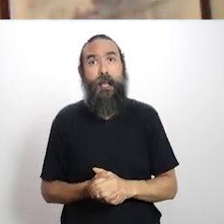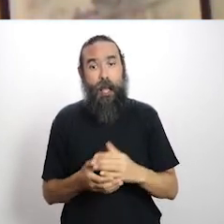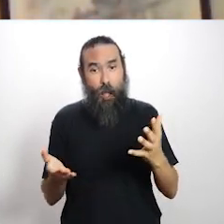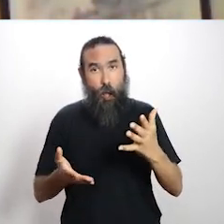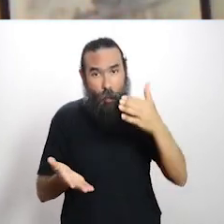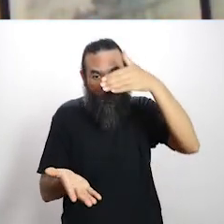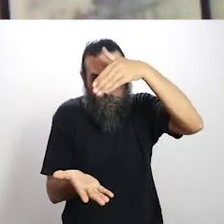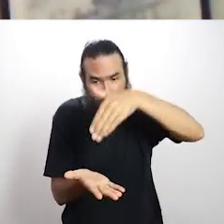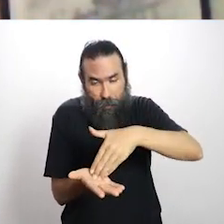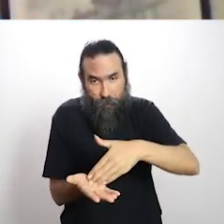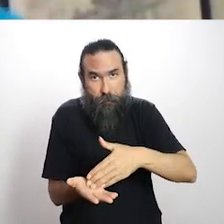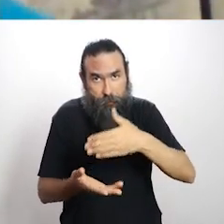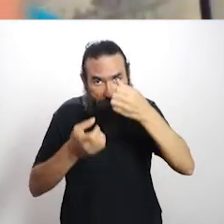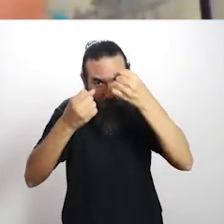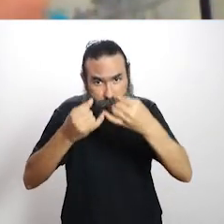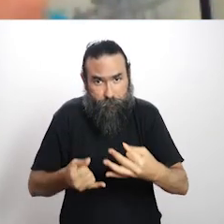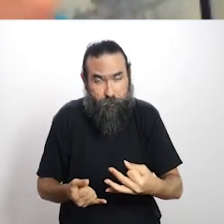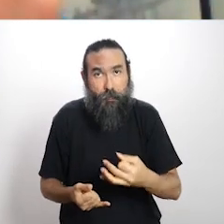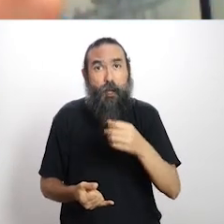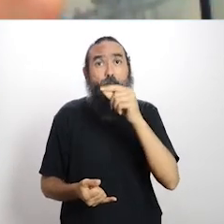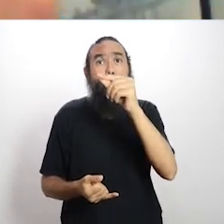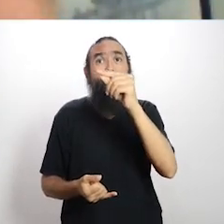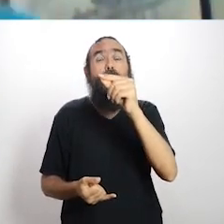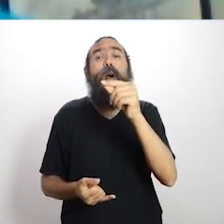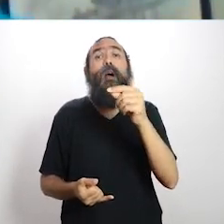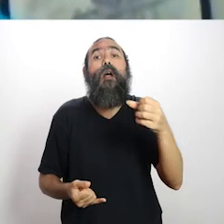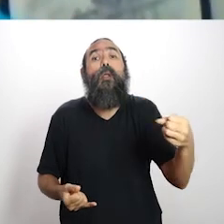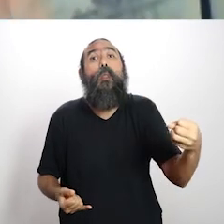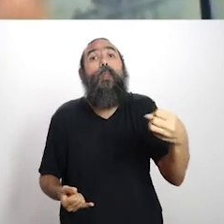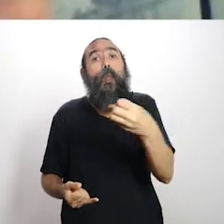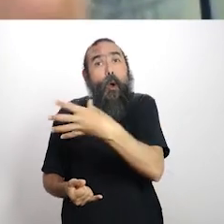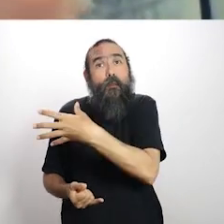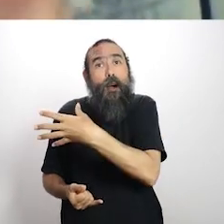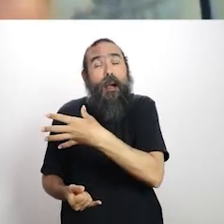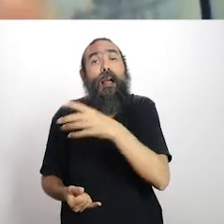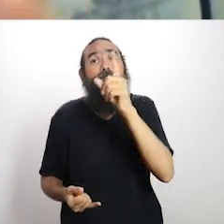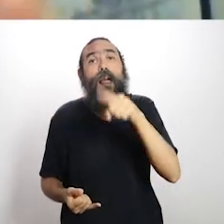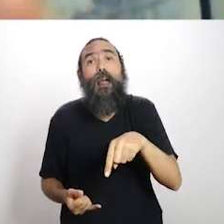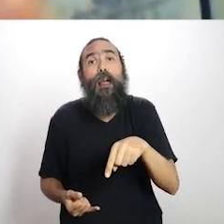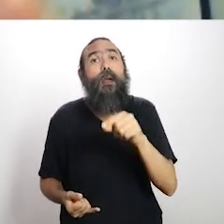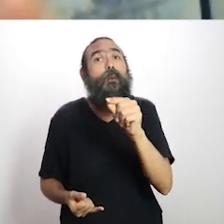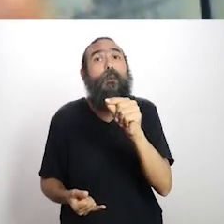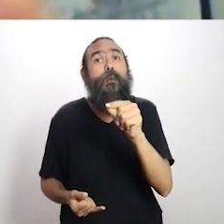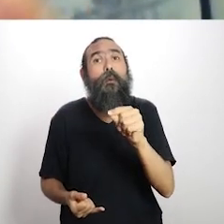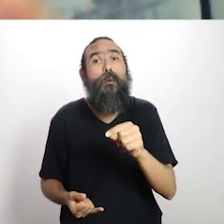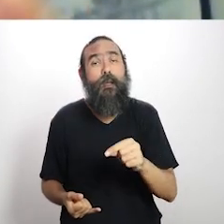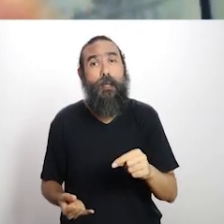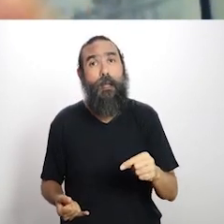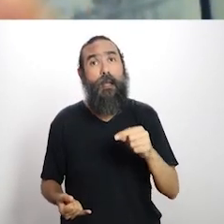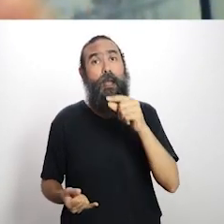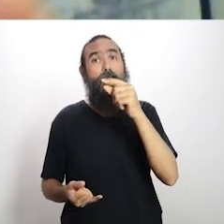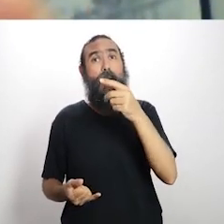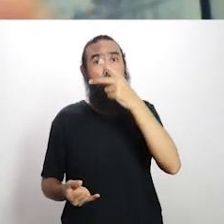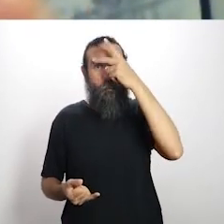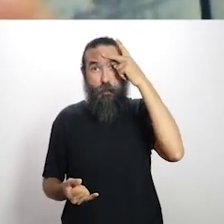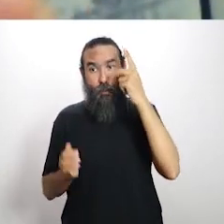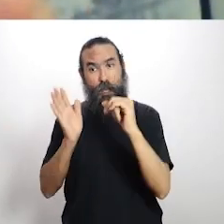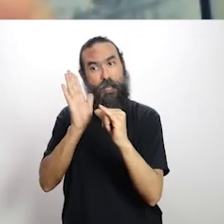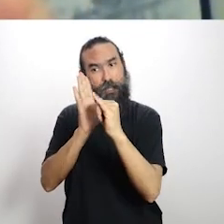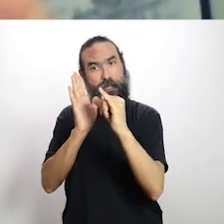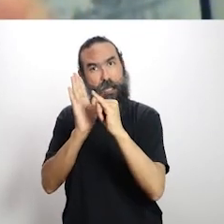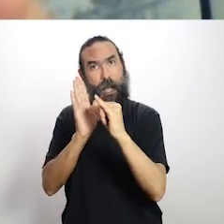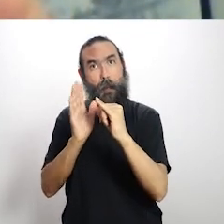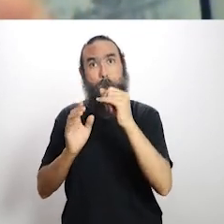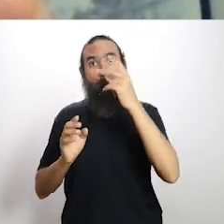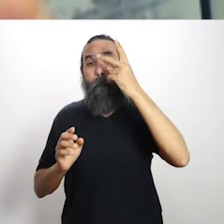pode ser a aquisição de um produto de artesanato compra antecipada de ingressos de um espetáculo que tava